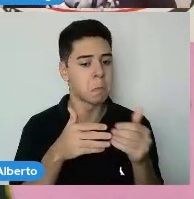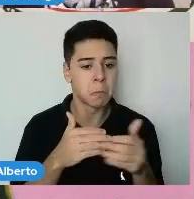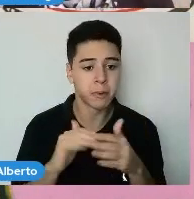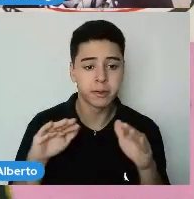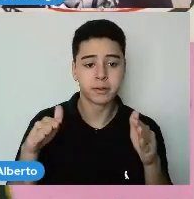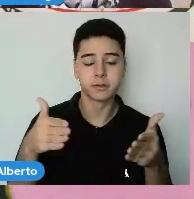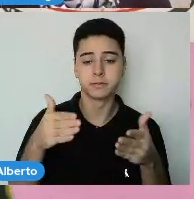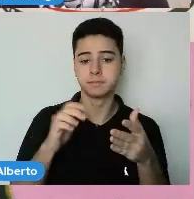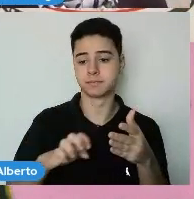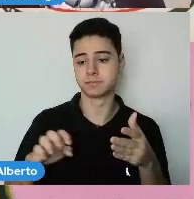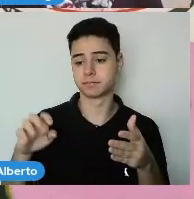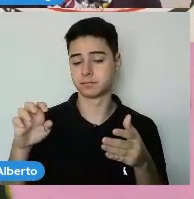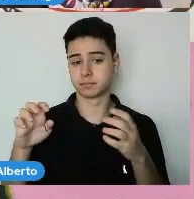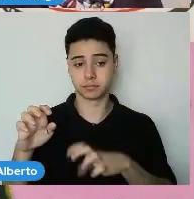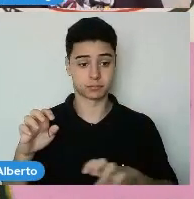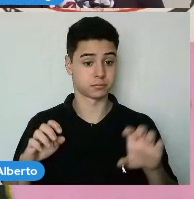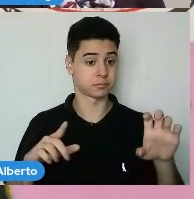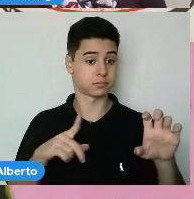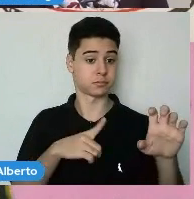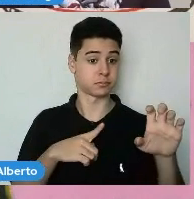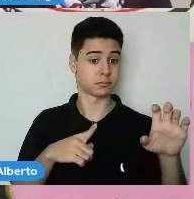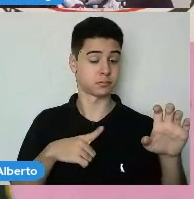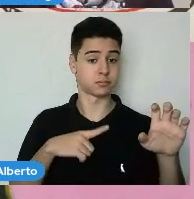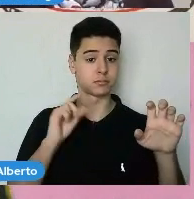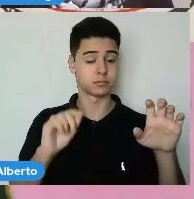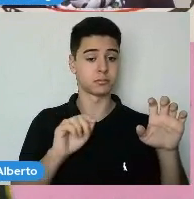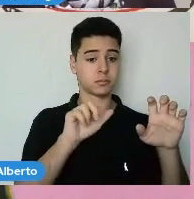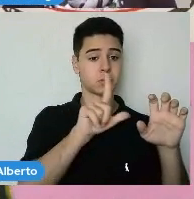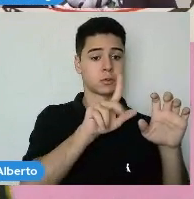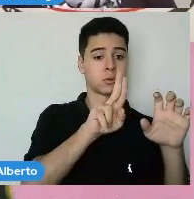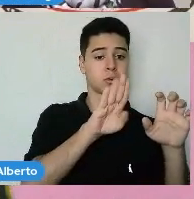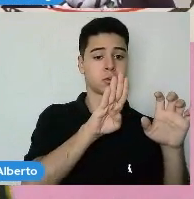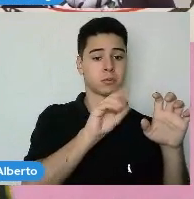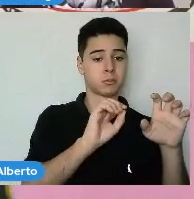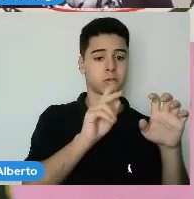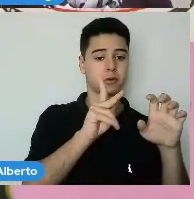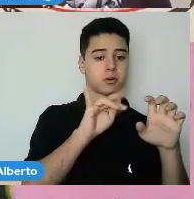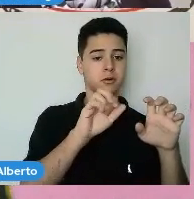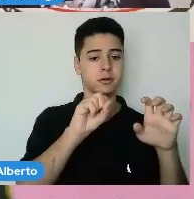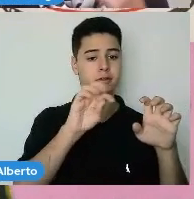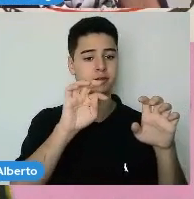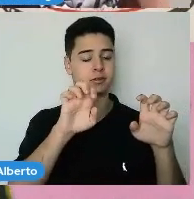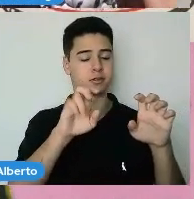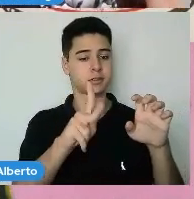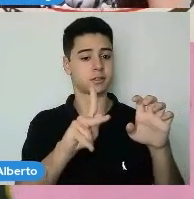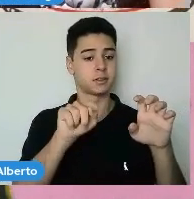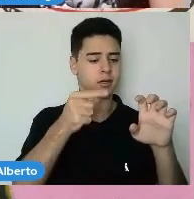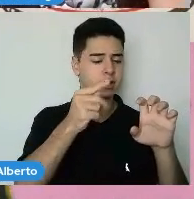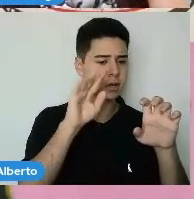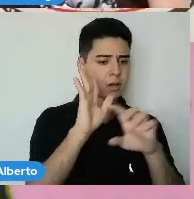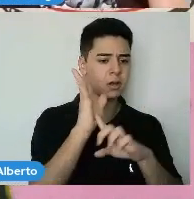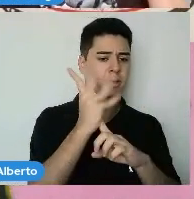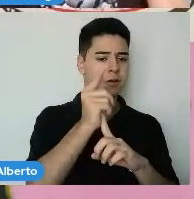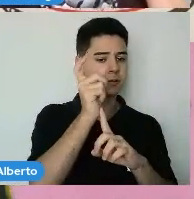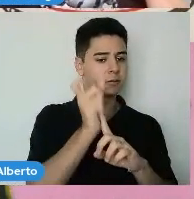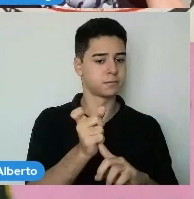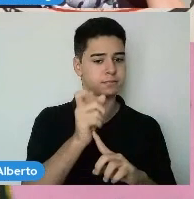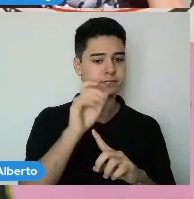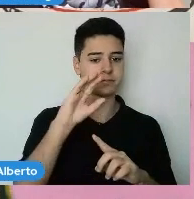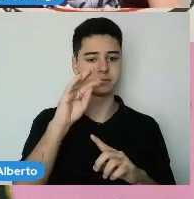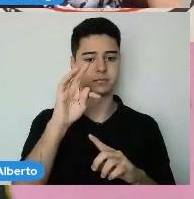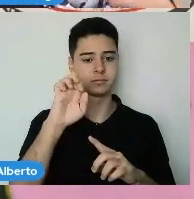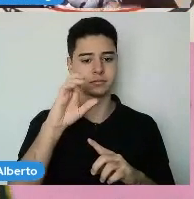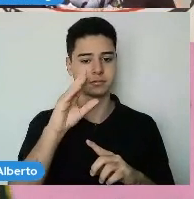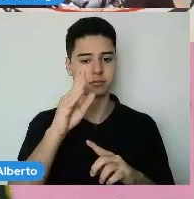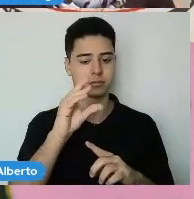lado esquerdo nós temos o Lubo Kristek, que também é um artista visual tcheco, que